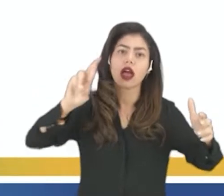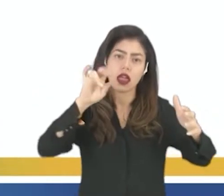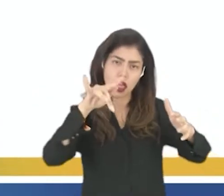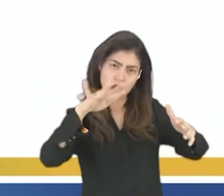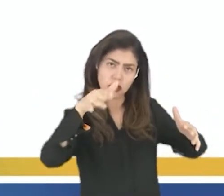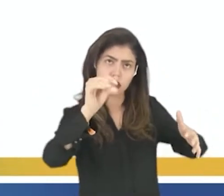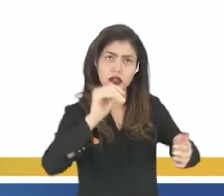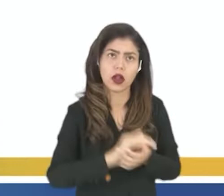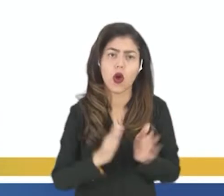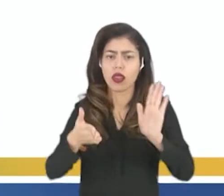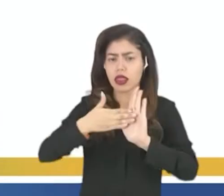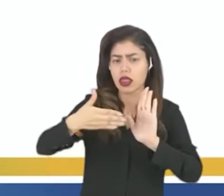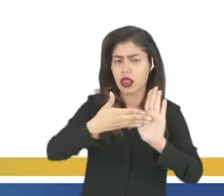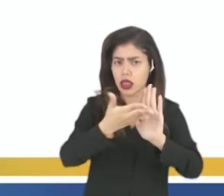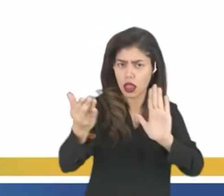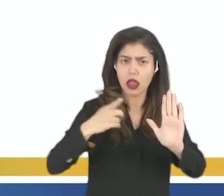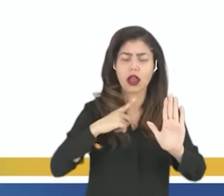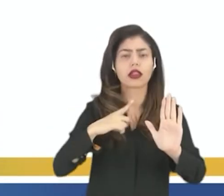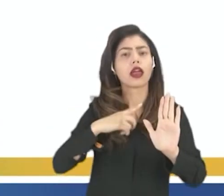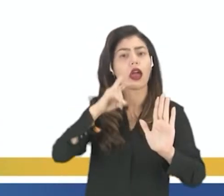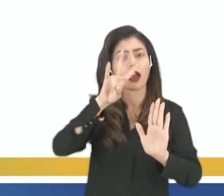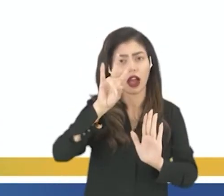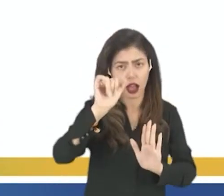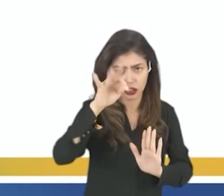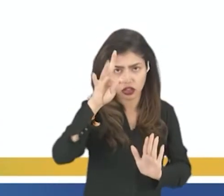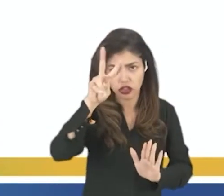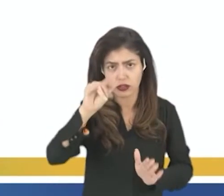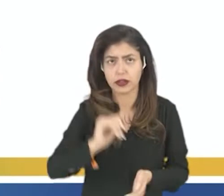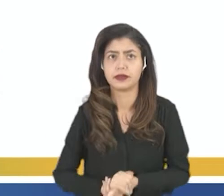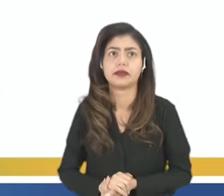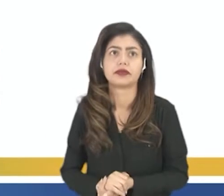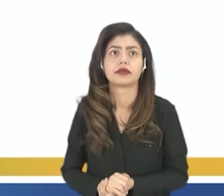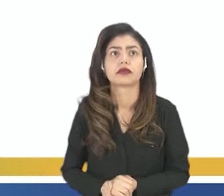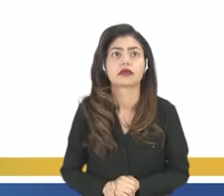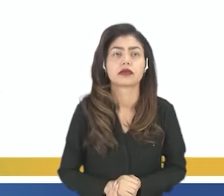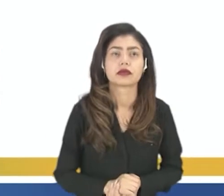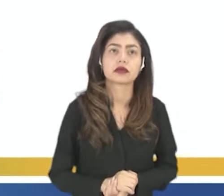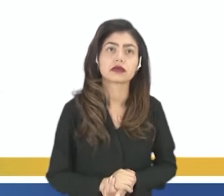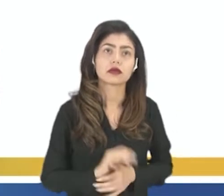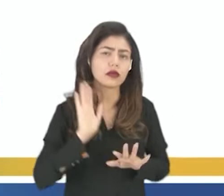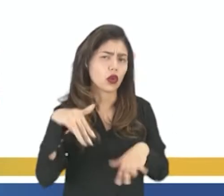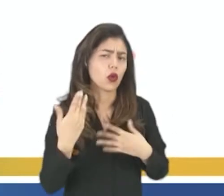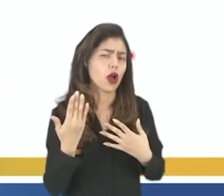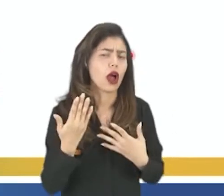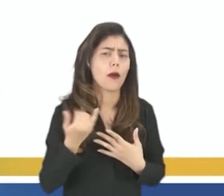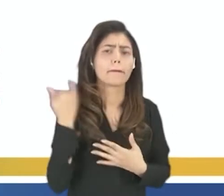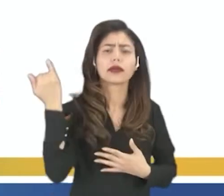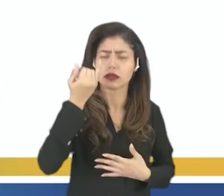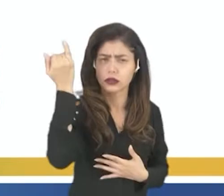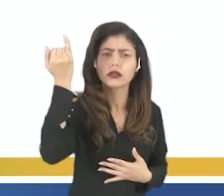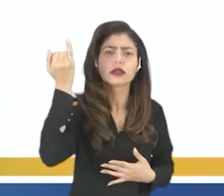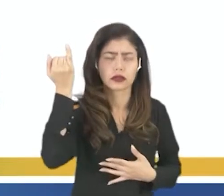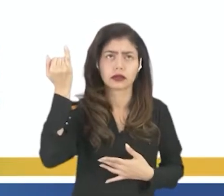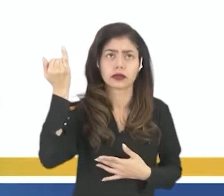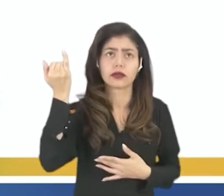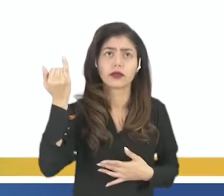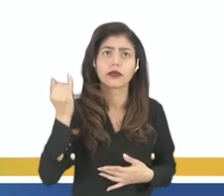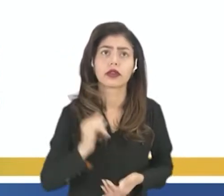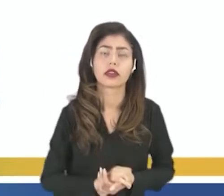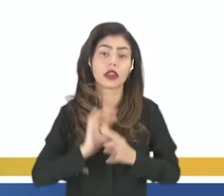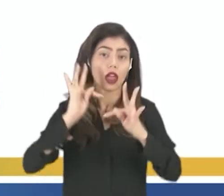do tempo ali que ficou exposto que eles vão chamar de Vida Ativa é e qual é a sua finalidade